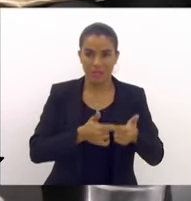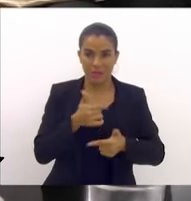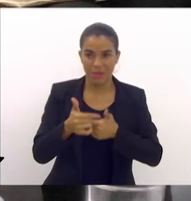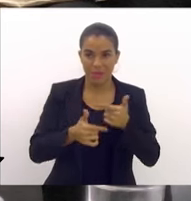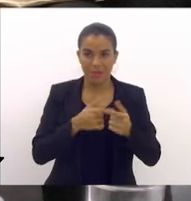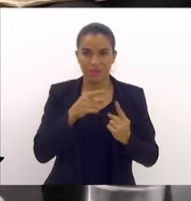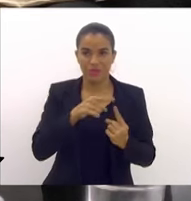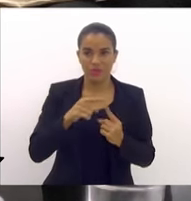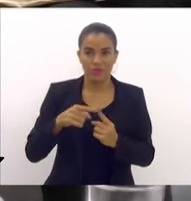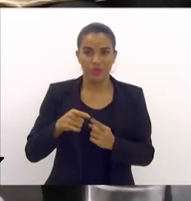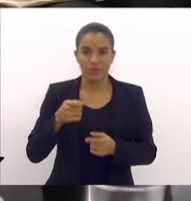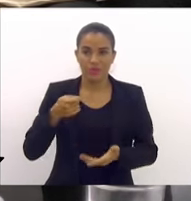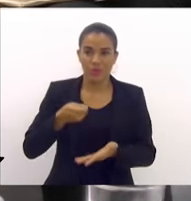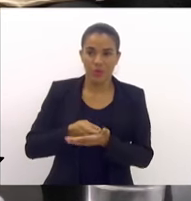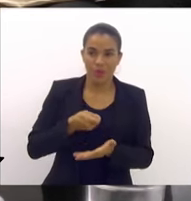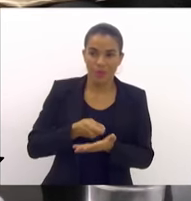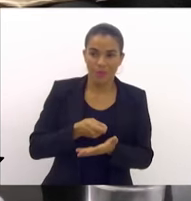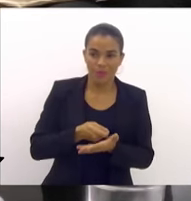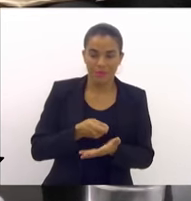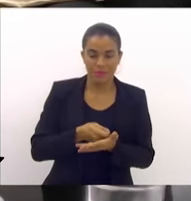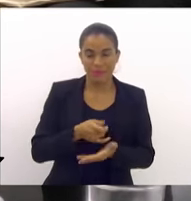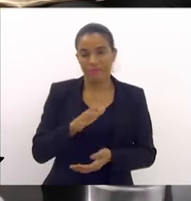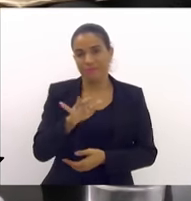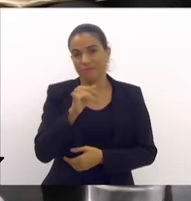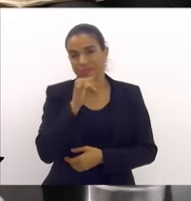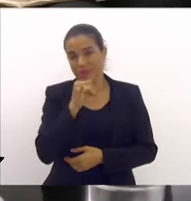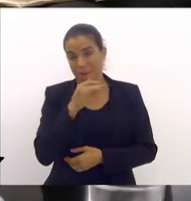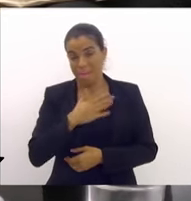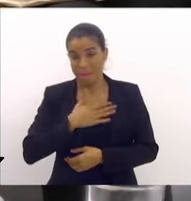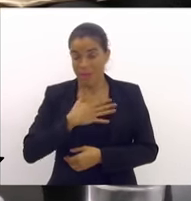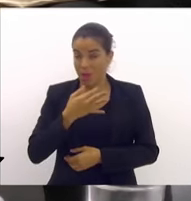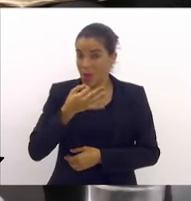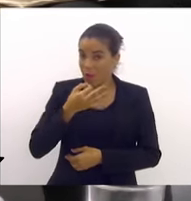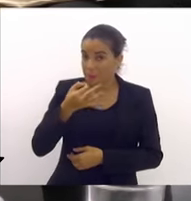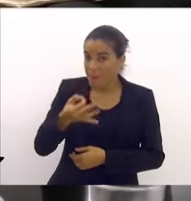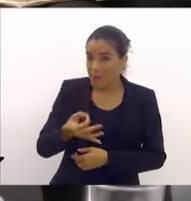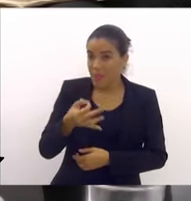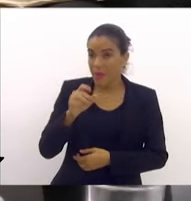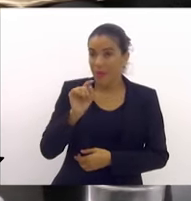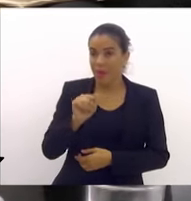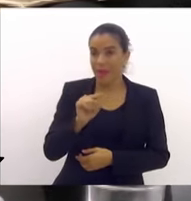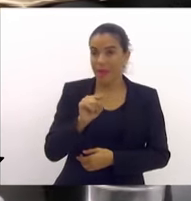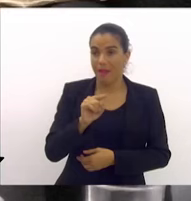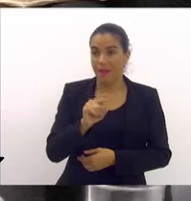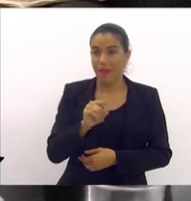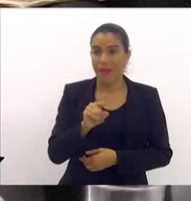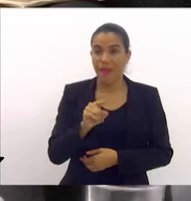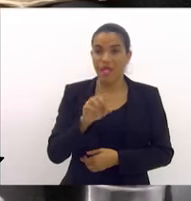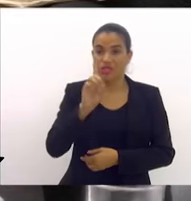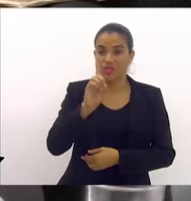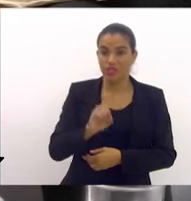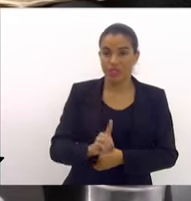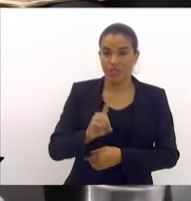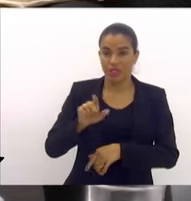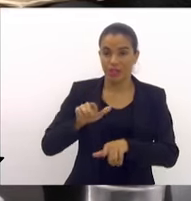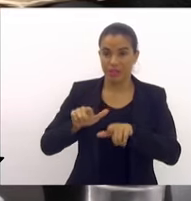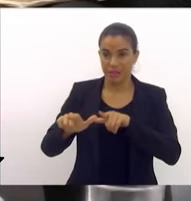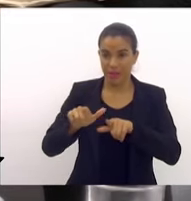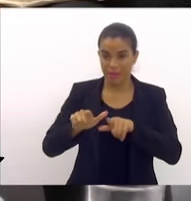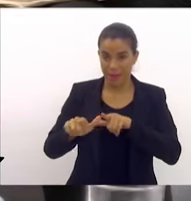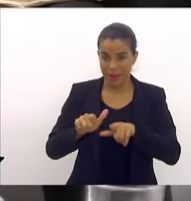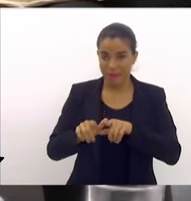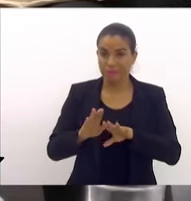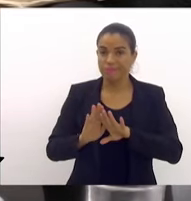tipo de obrigação. Isso é uma, na minha opinião, é uma matéria de direito de trabalho. Além